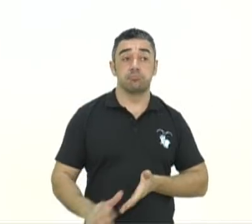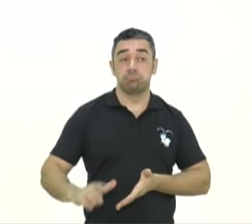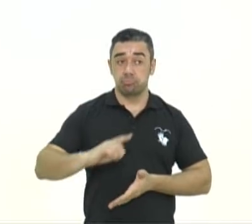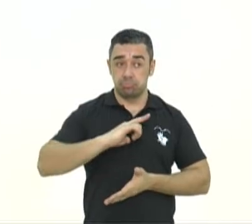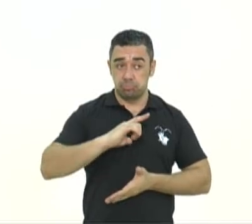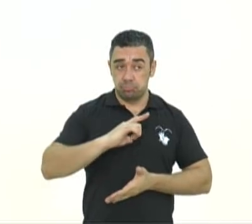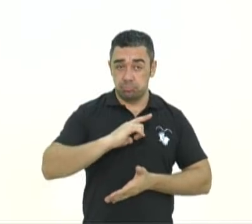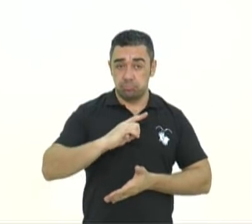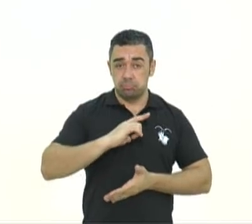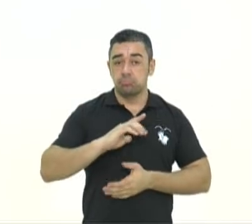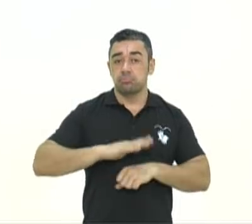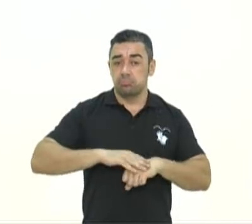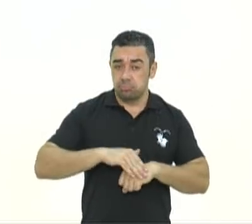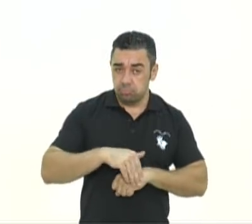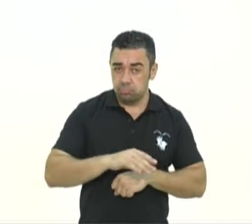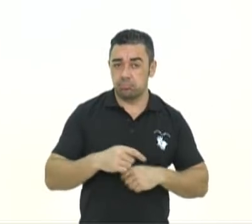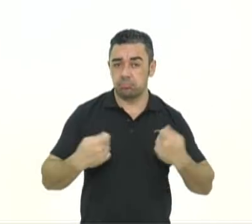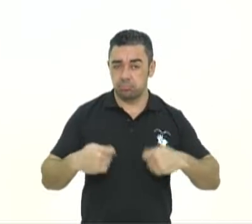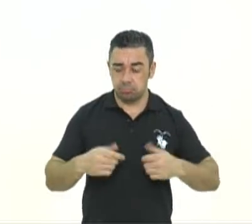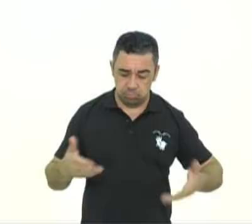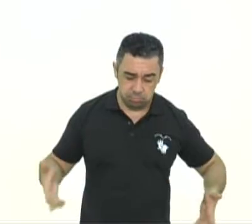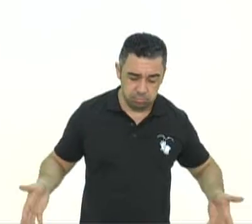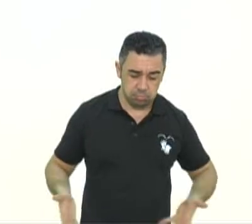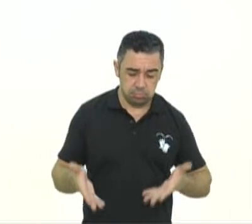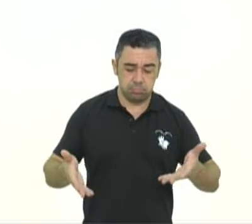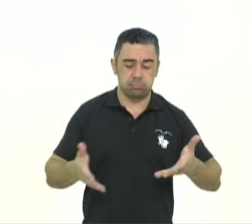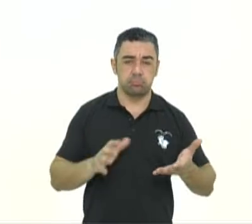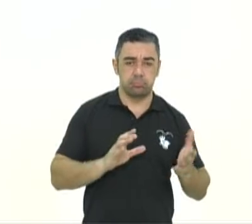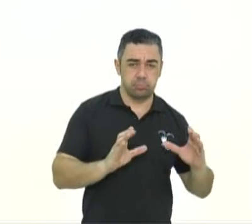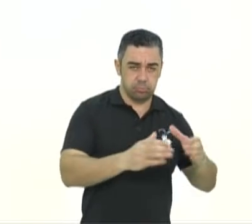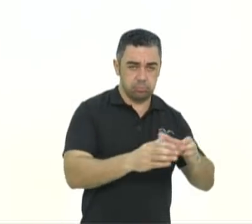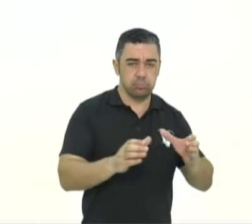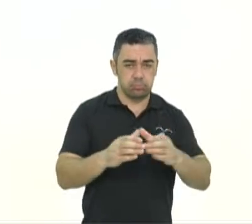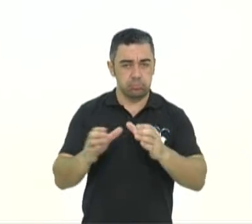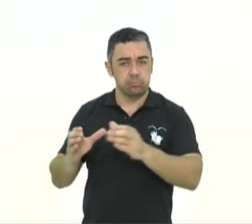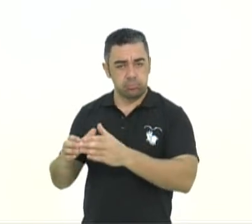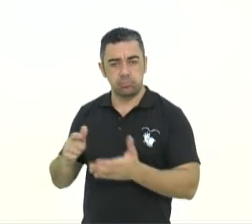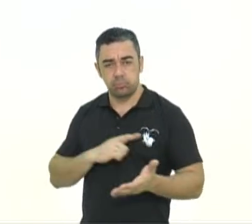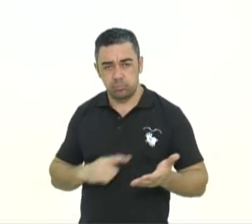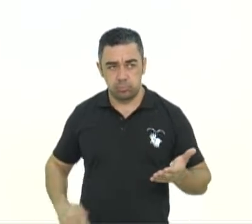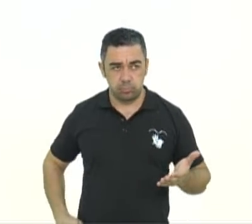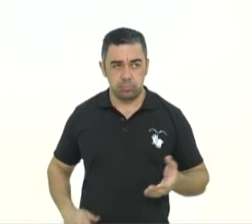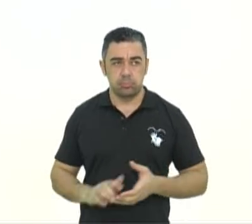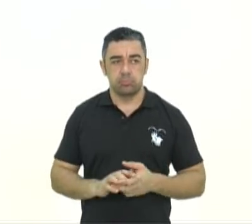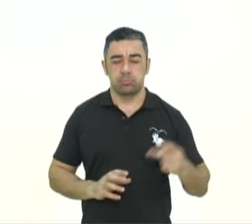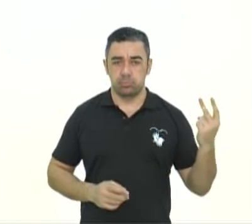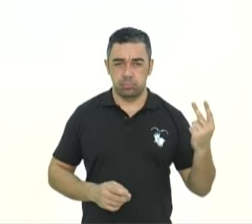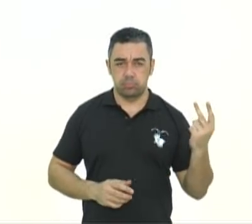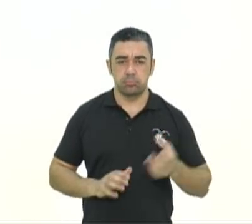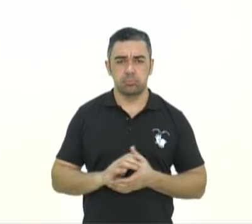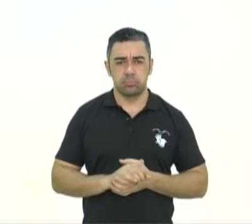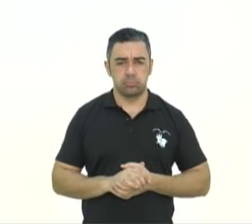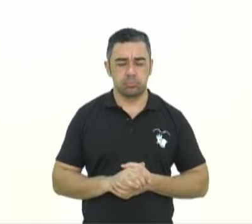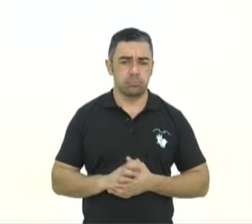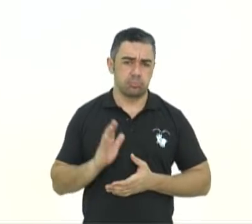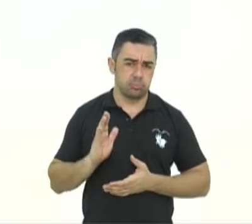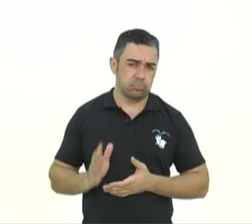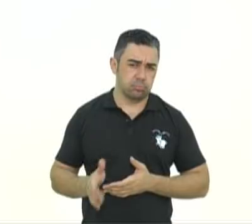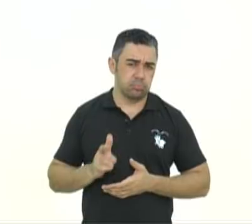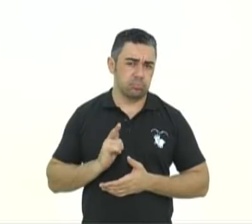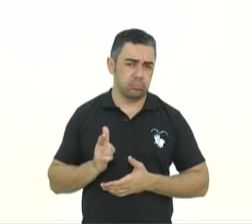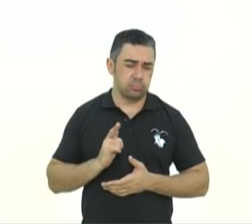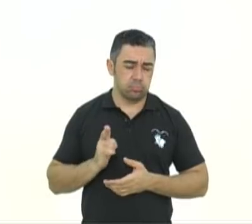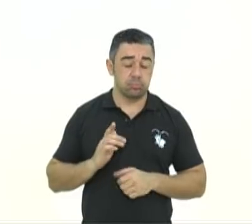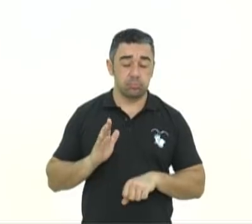Temos de intensificar a cooperação entre os órgãos governamentais. O segundo, tivemos